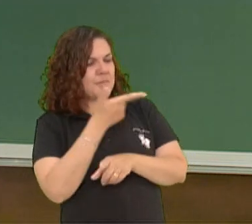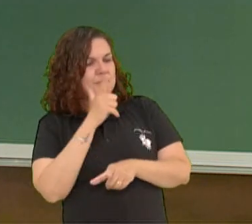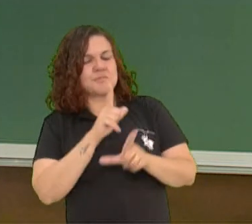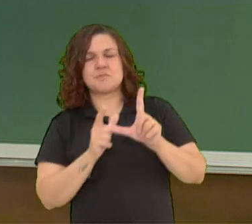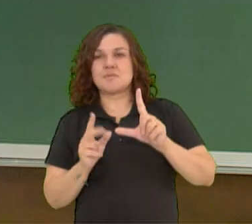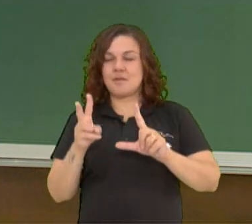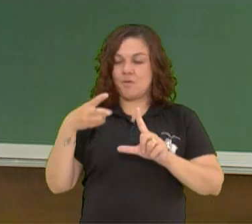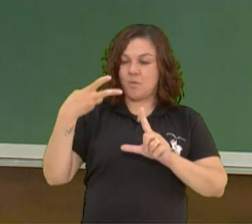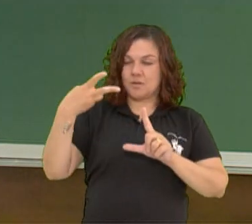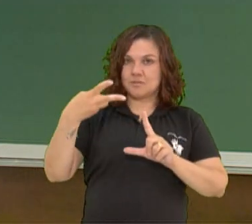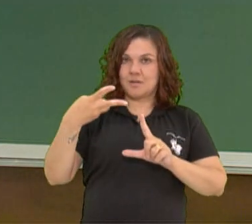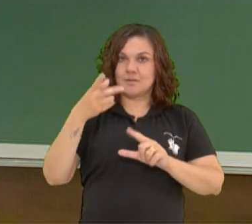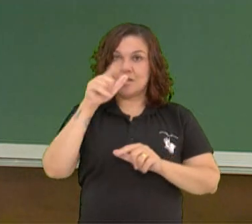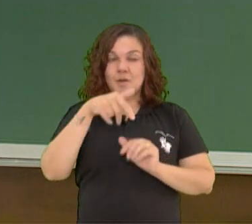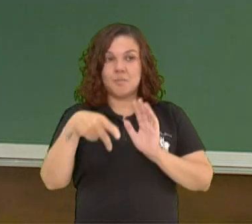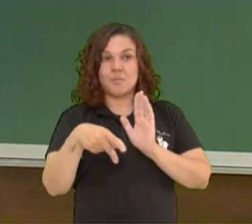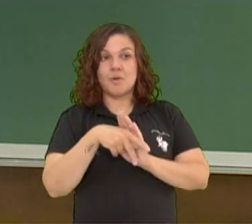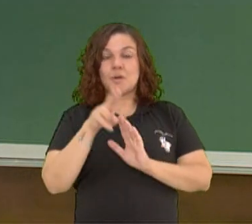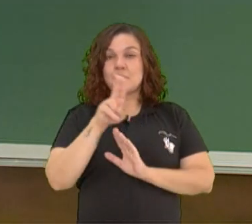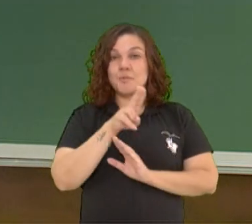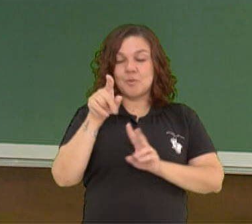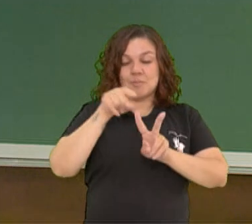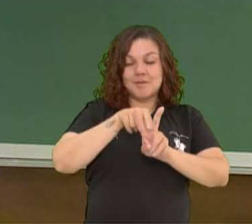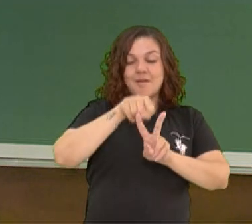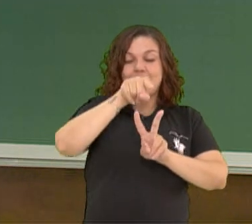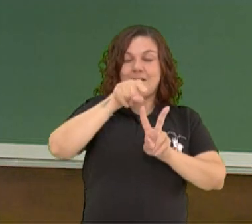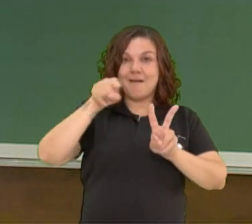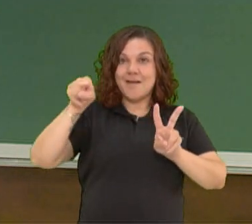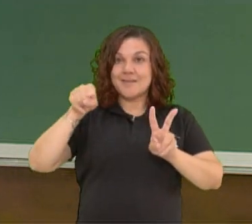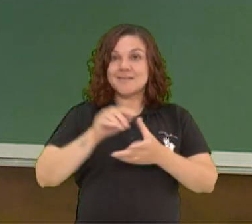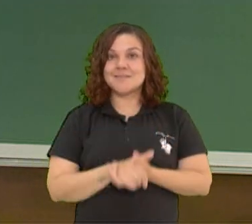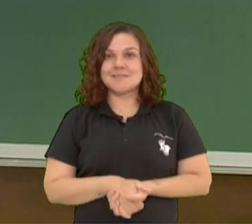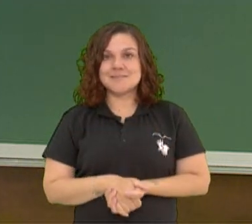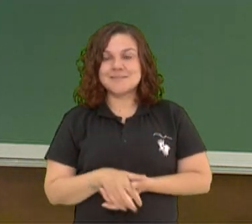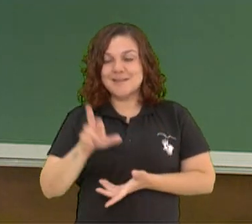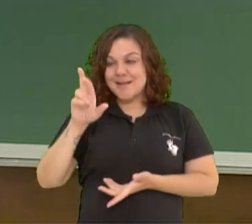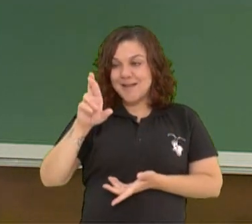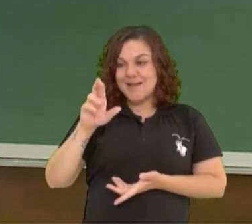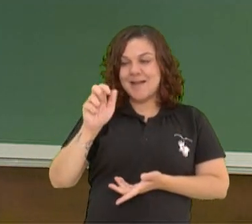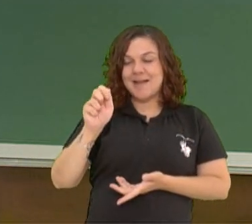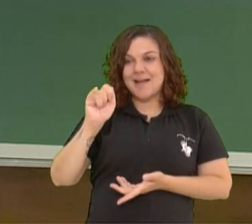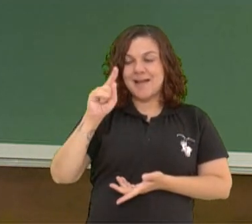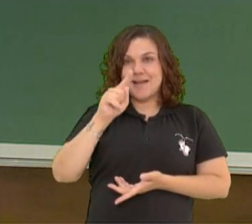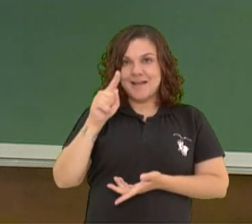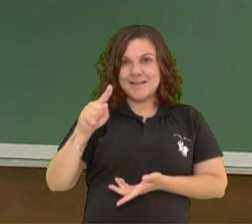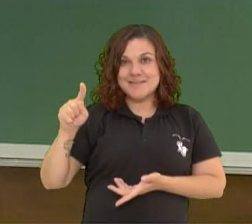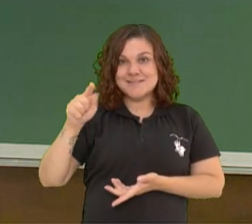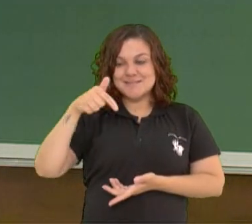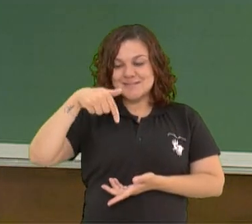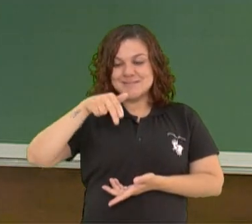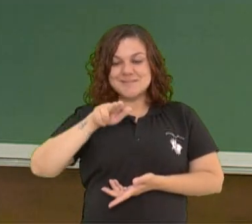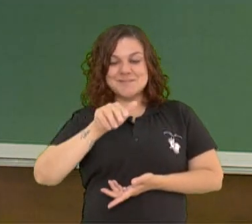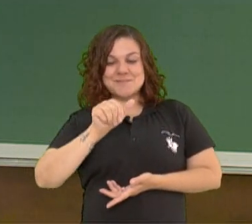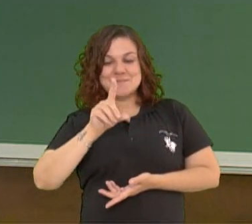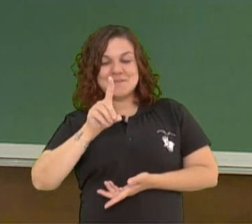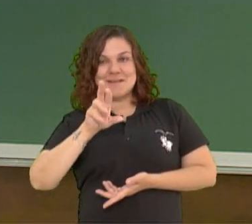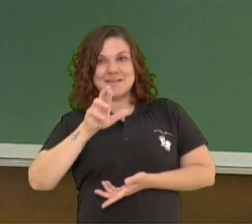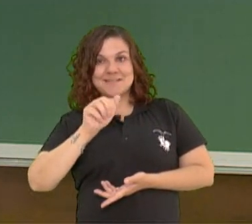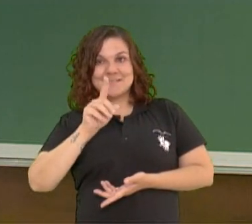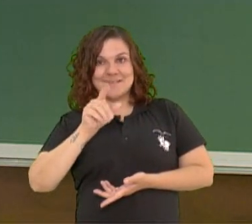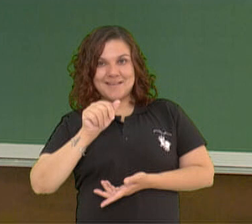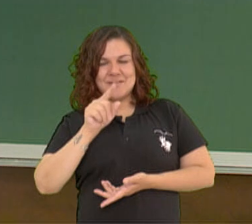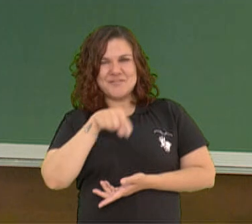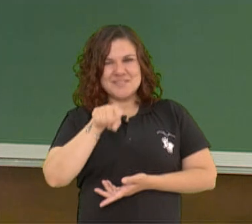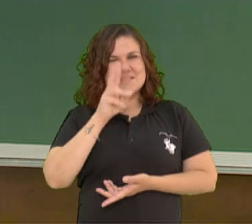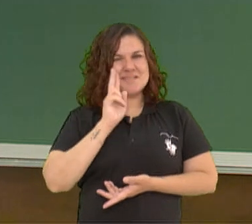quadrado? É uma operação chamada raiz quadrada. Lembra da raiz quadrada? Acho que sim, né?